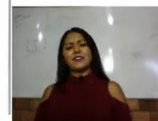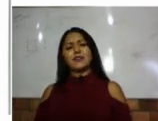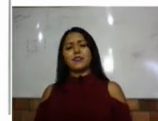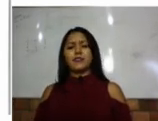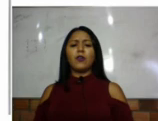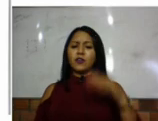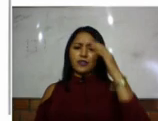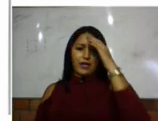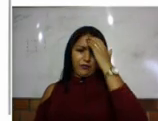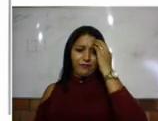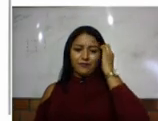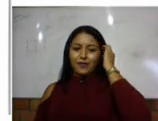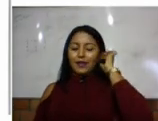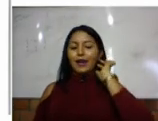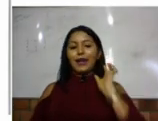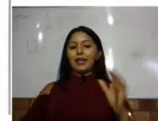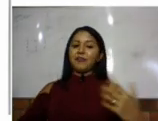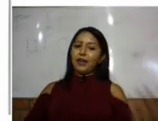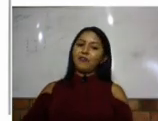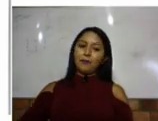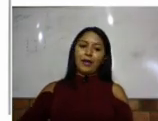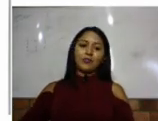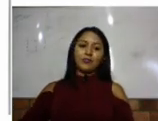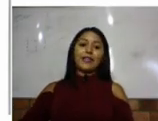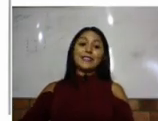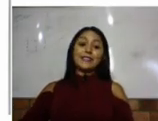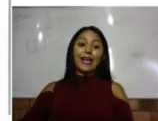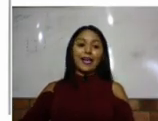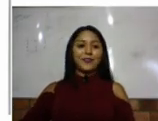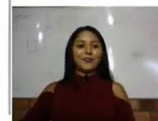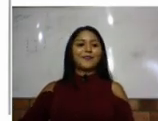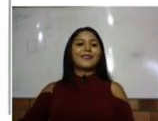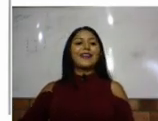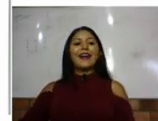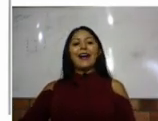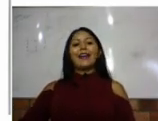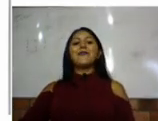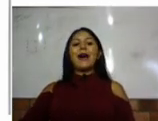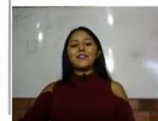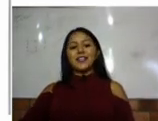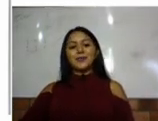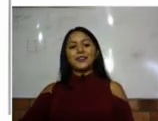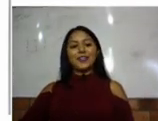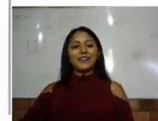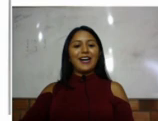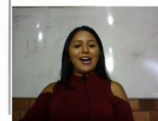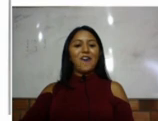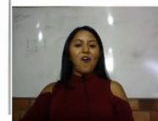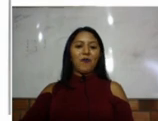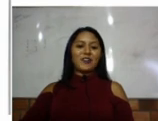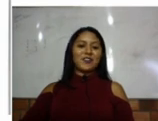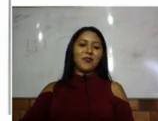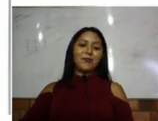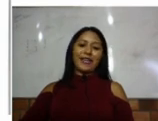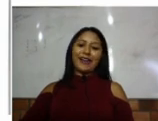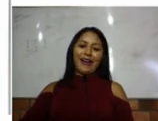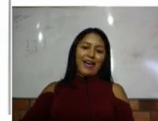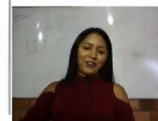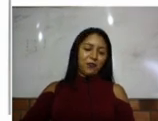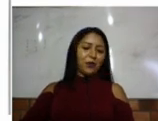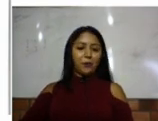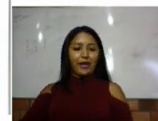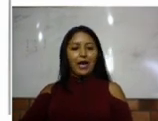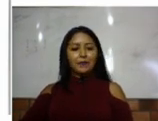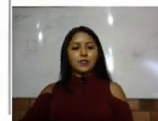muito enfadadas não gostaram aí ela ele foi perguntou em sério aí o marcos respondeu não homem